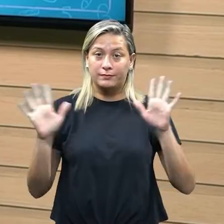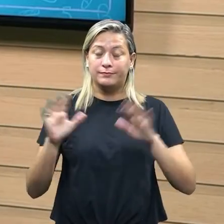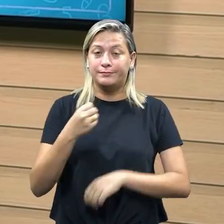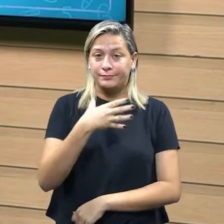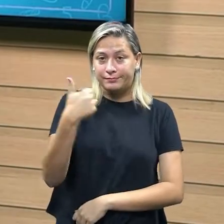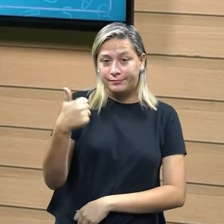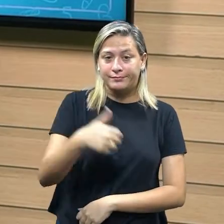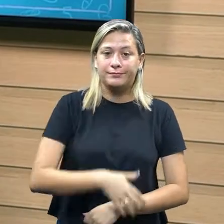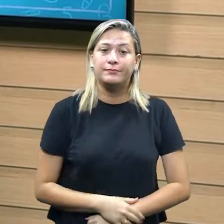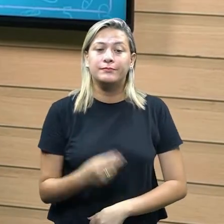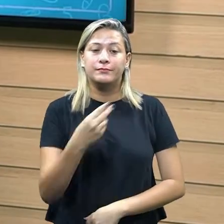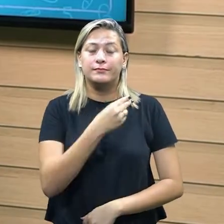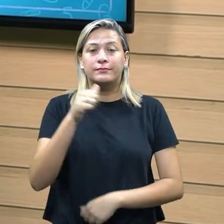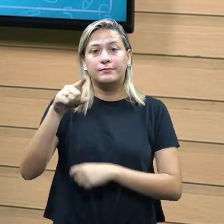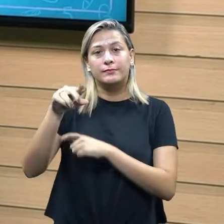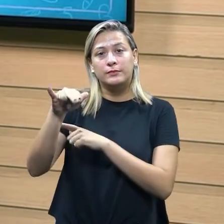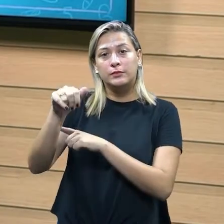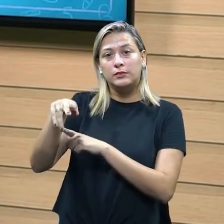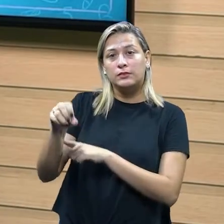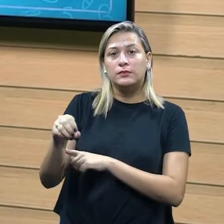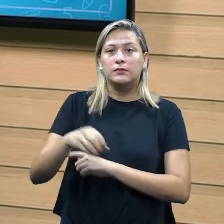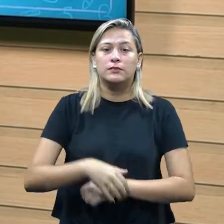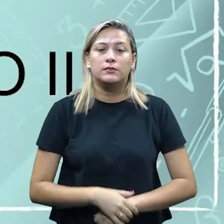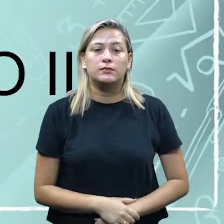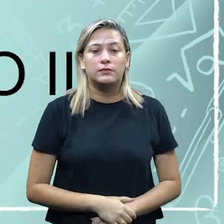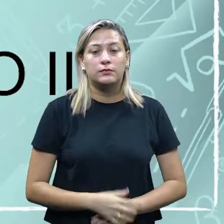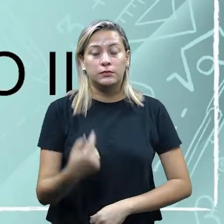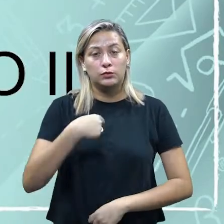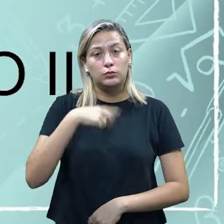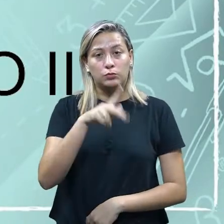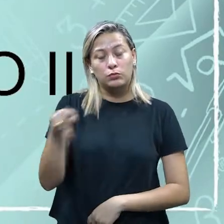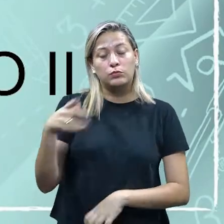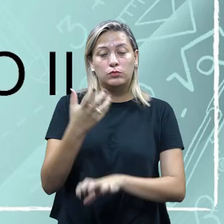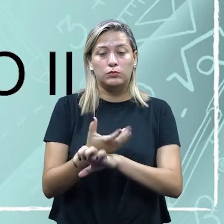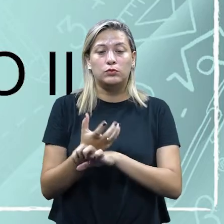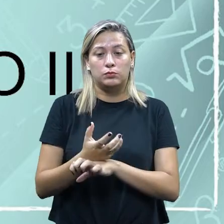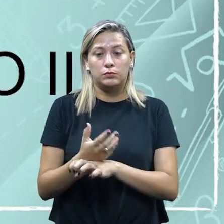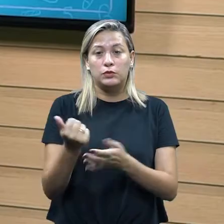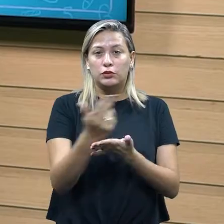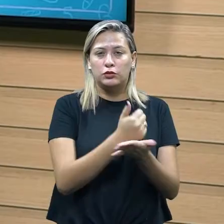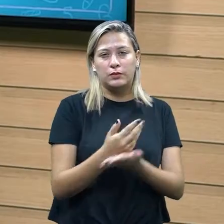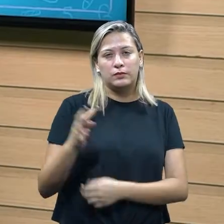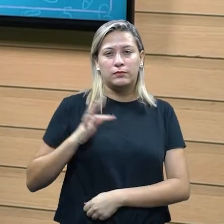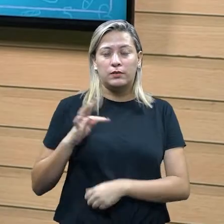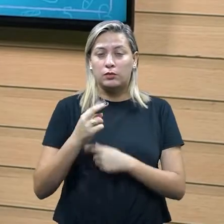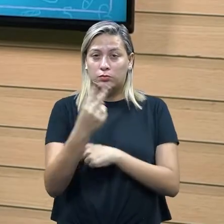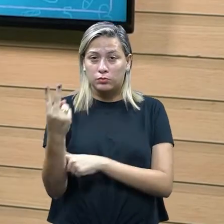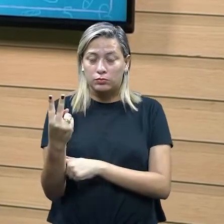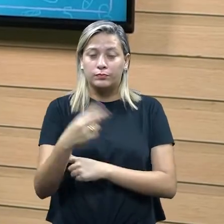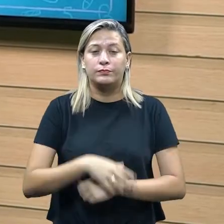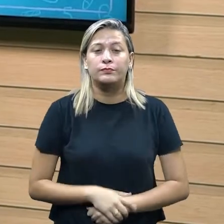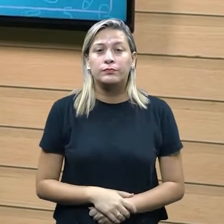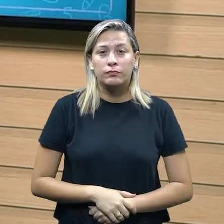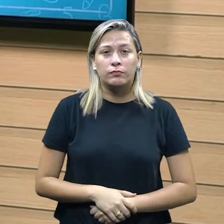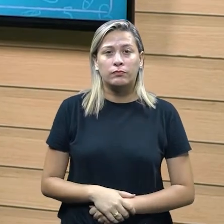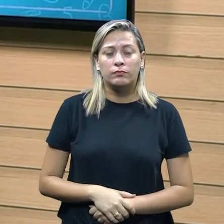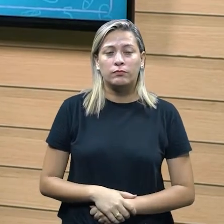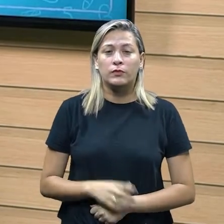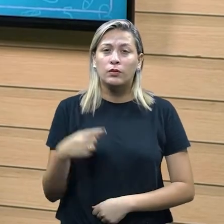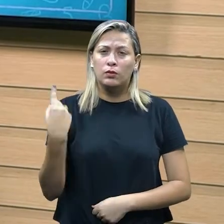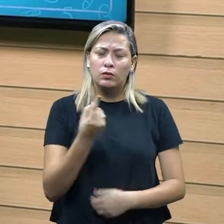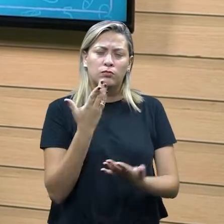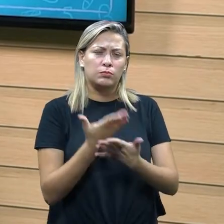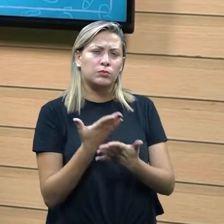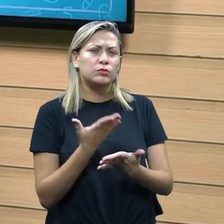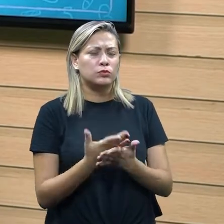Olá, tudo bem? Eu me chamo Adriano Ribeiro e sou professor da disciplina de Desenho Técnico 2. Nessa disciplina, vamos